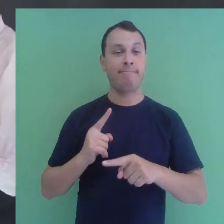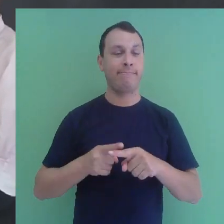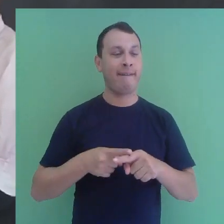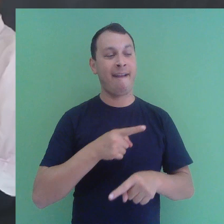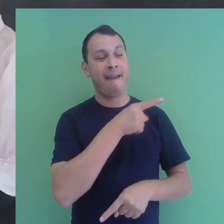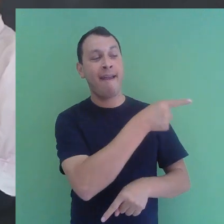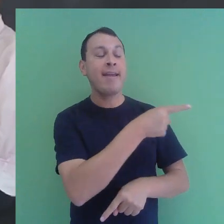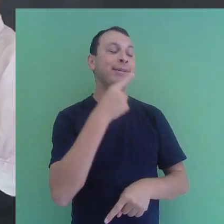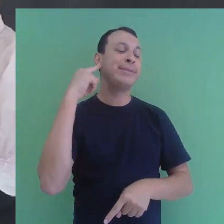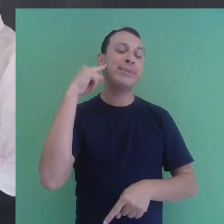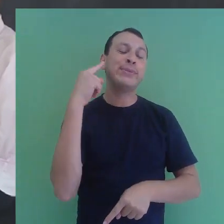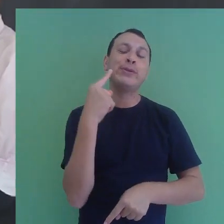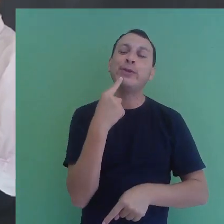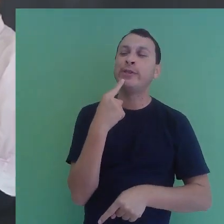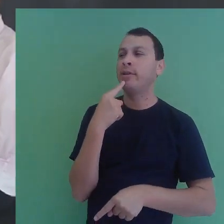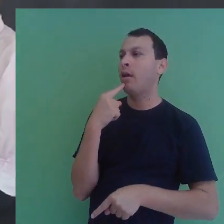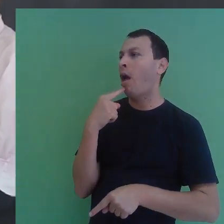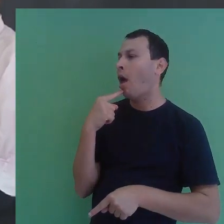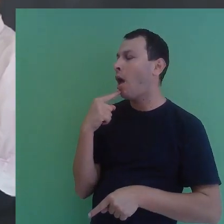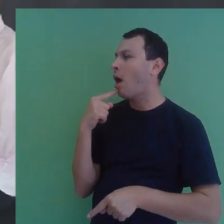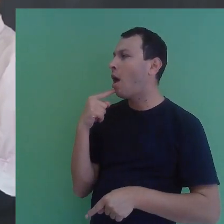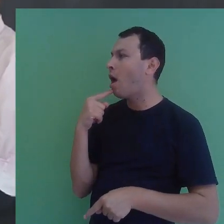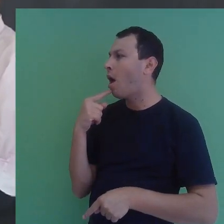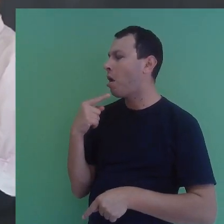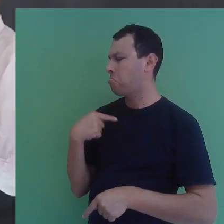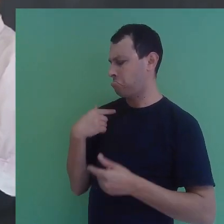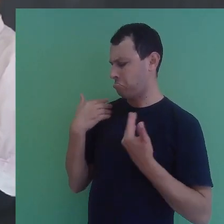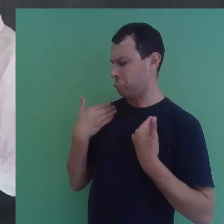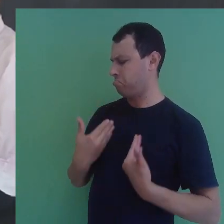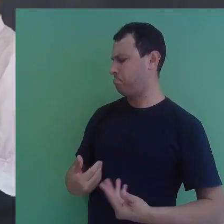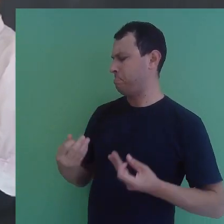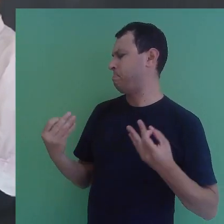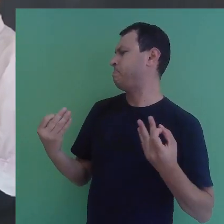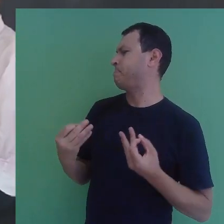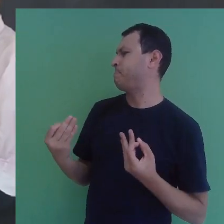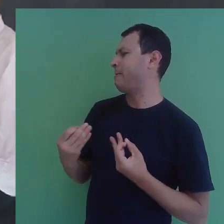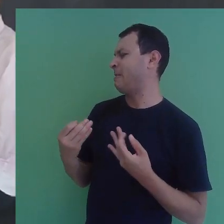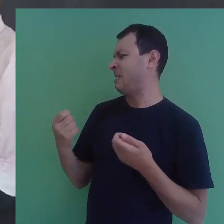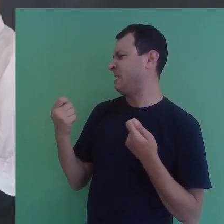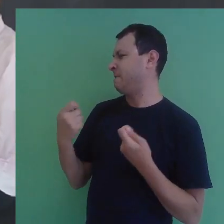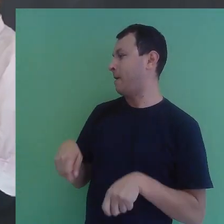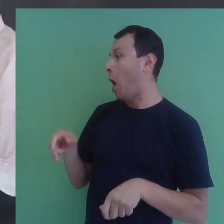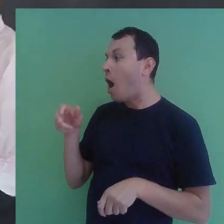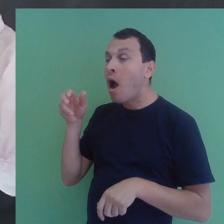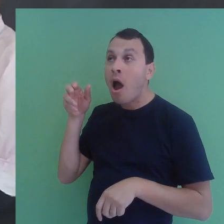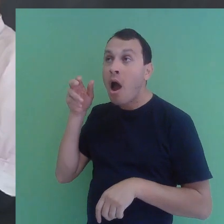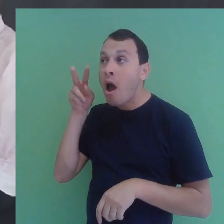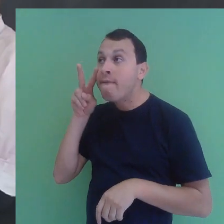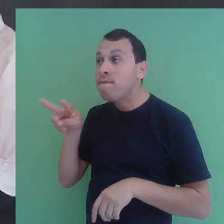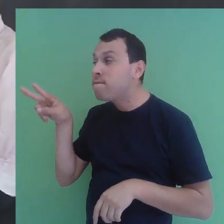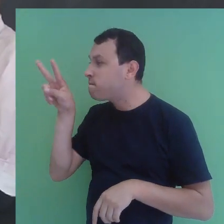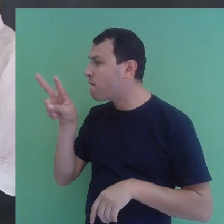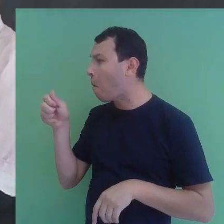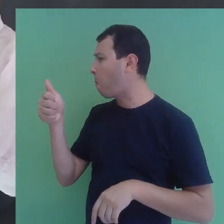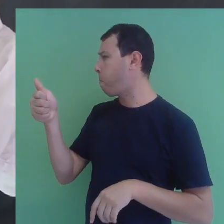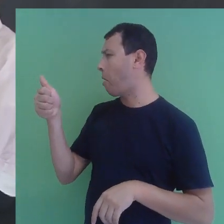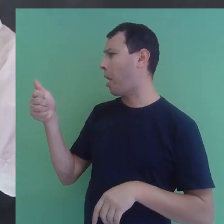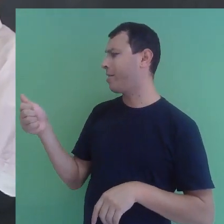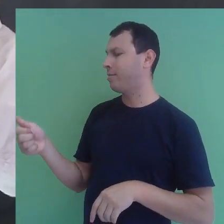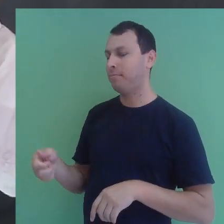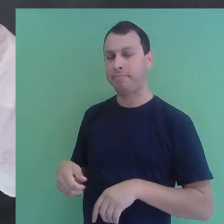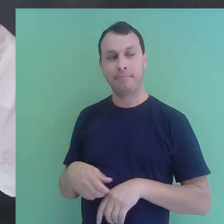do surdo, ele é perfeito, ele não precisa de nada. Ele já tem a visão dele, ele